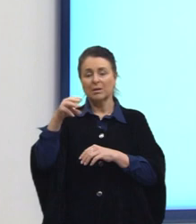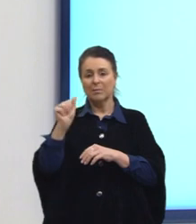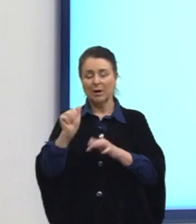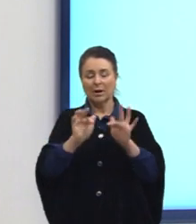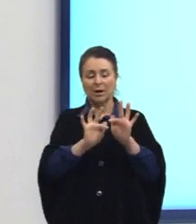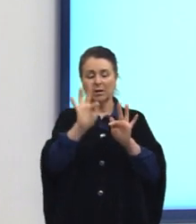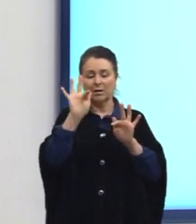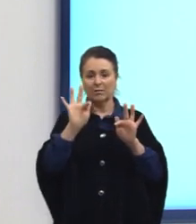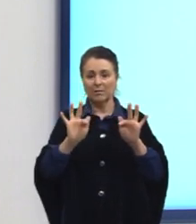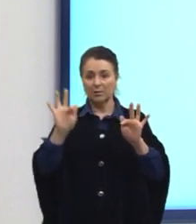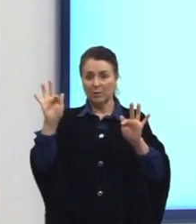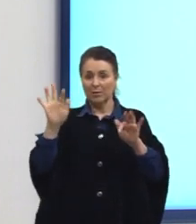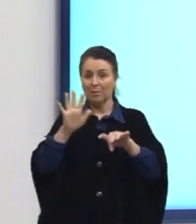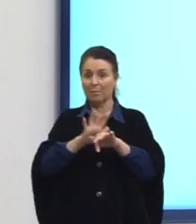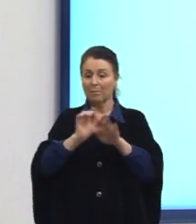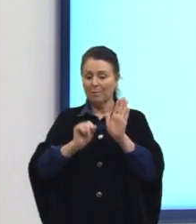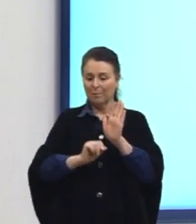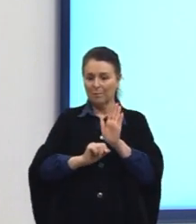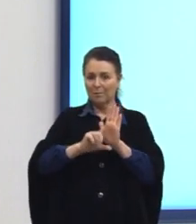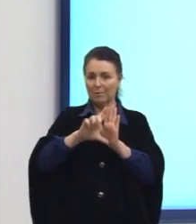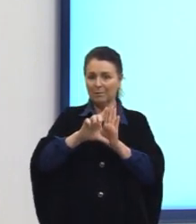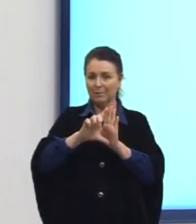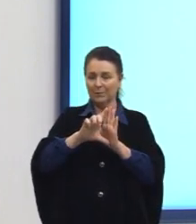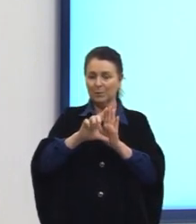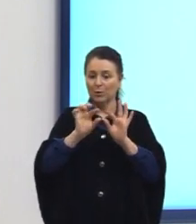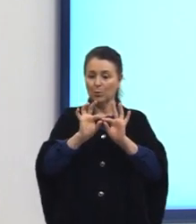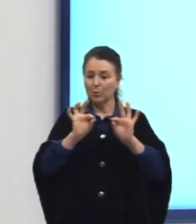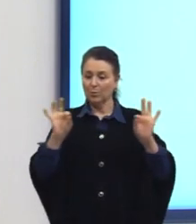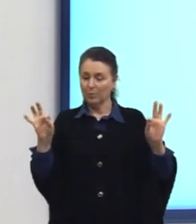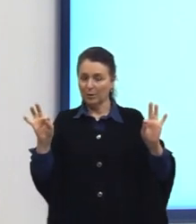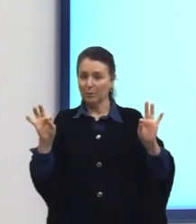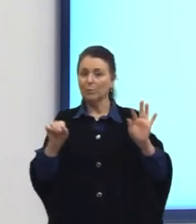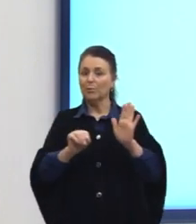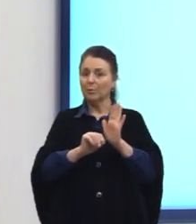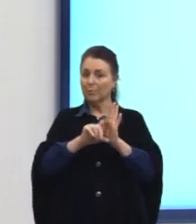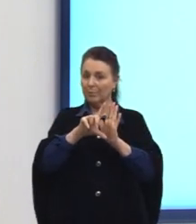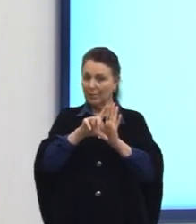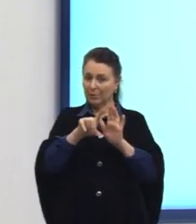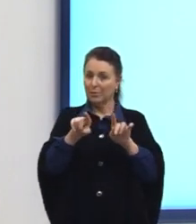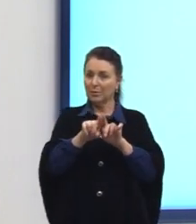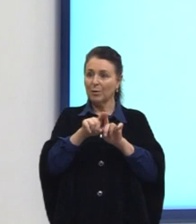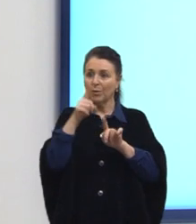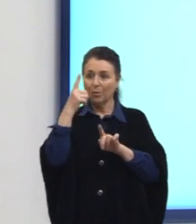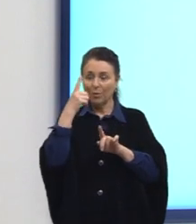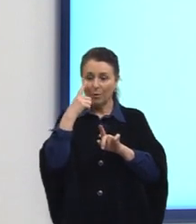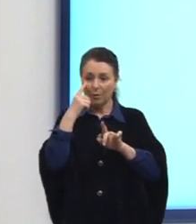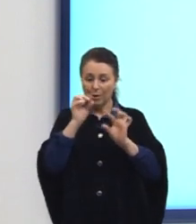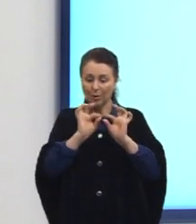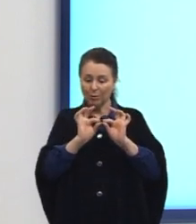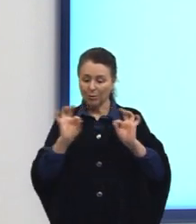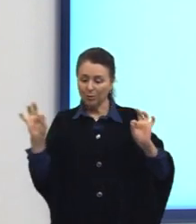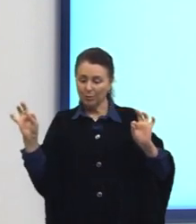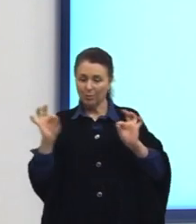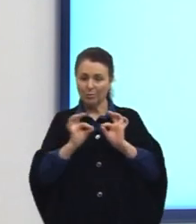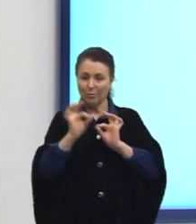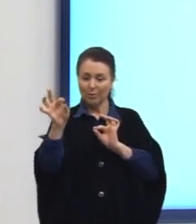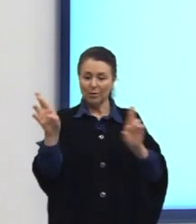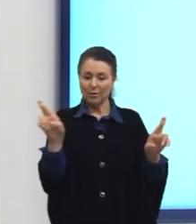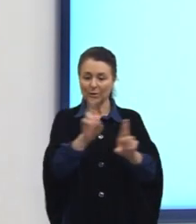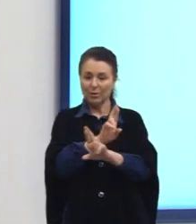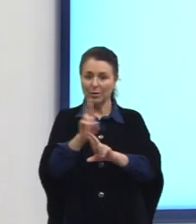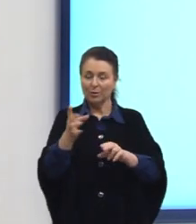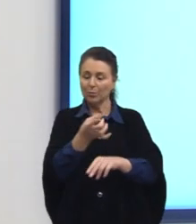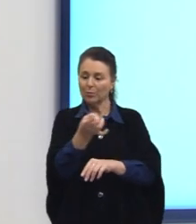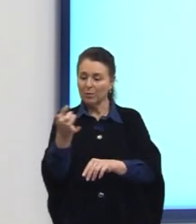o comprimento de onda que é menor tá aqui embaixo vocês podem ver o tamanho né relacionado com cada tipo